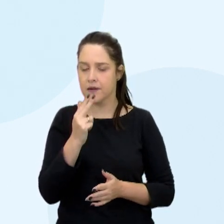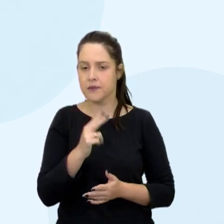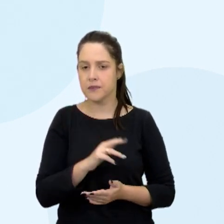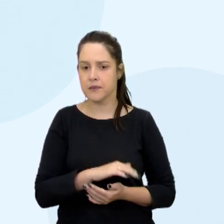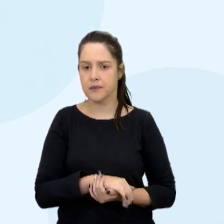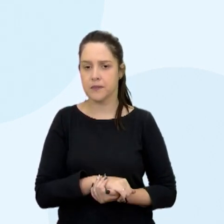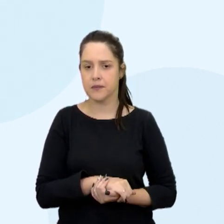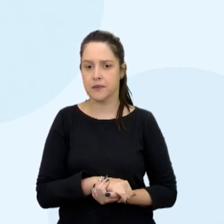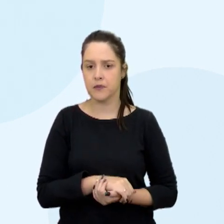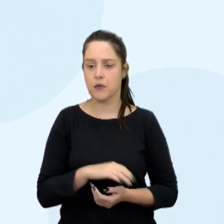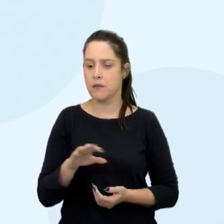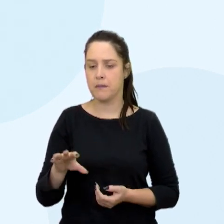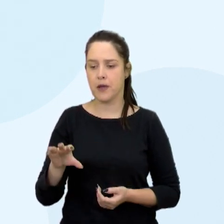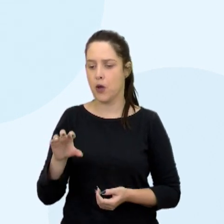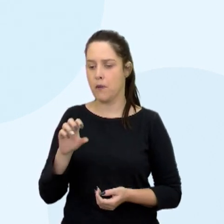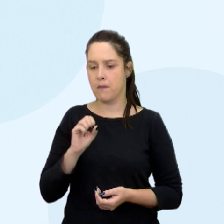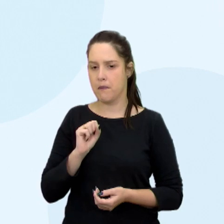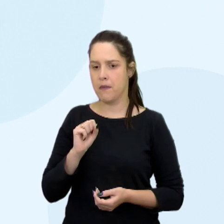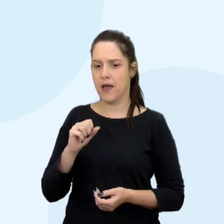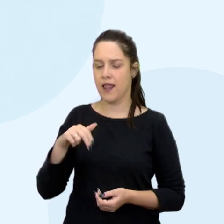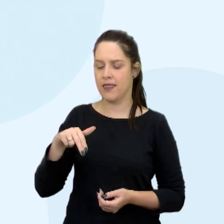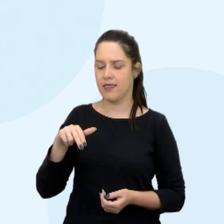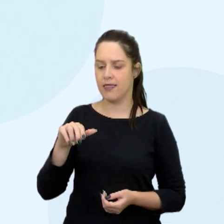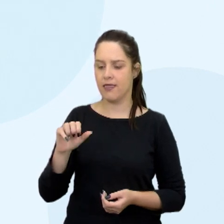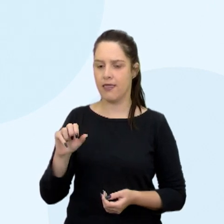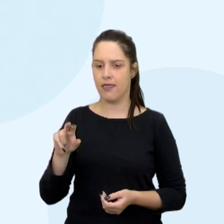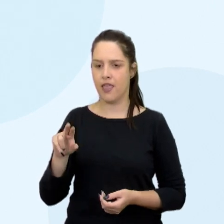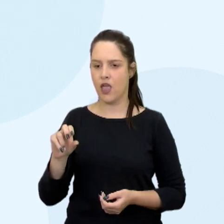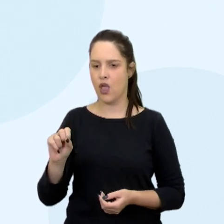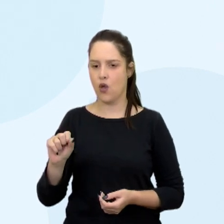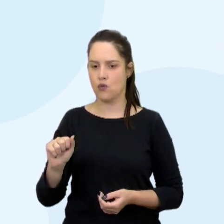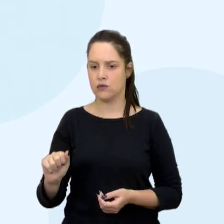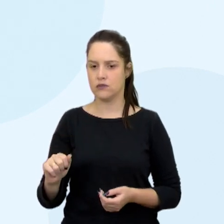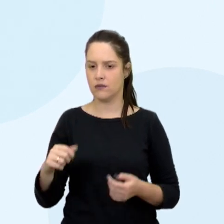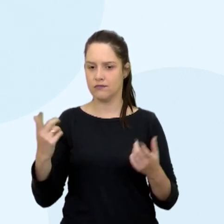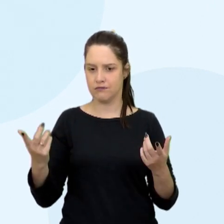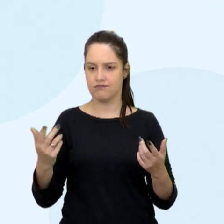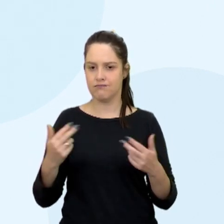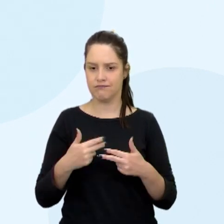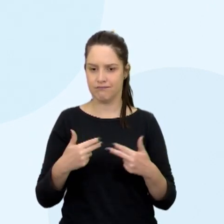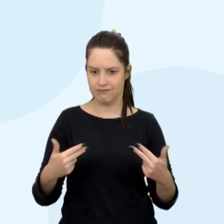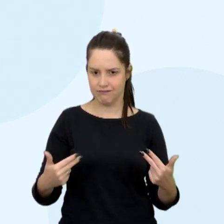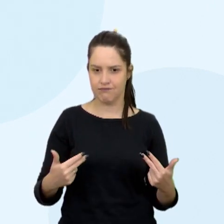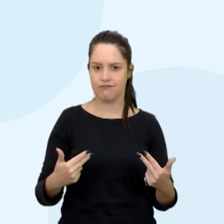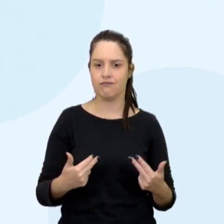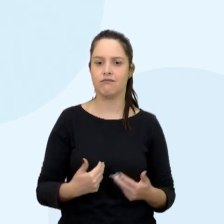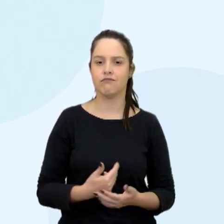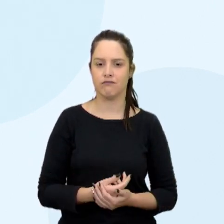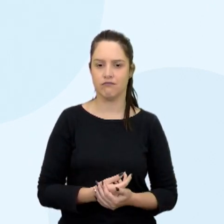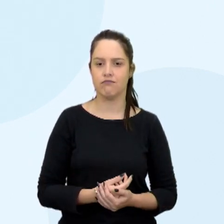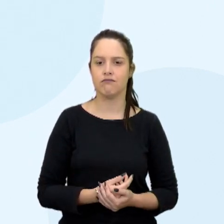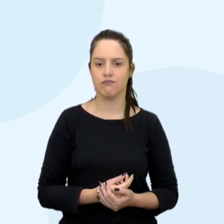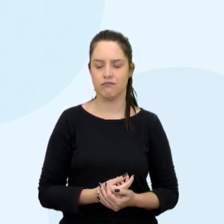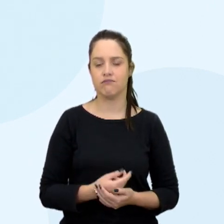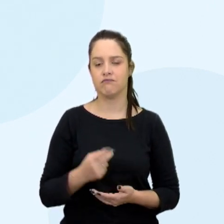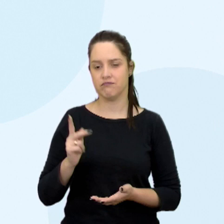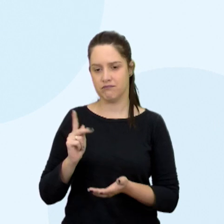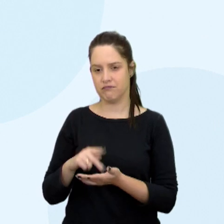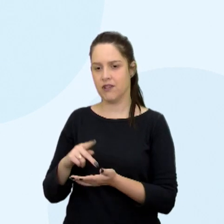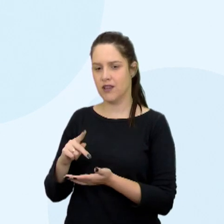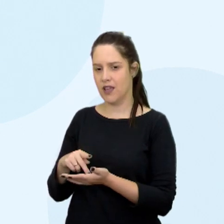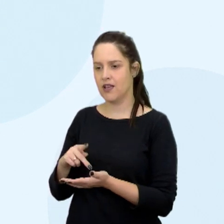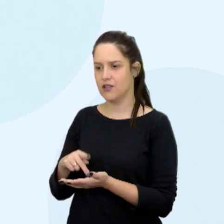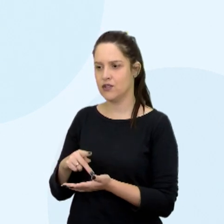uma deusa ou alguém que tá ligado a coisas superiores, na minha visão, aqui na minha leitura. Boa, Pro. É um recorte, na